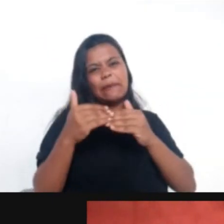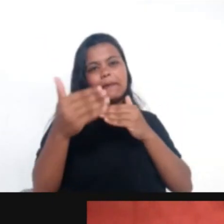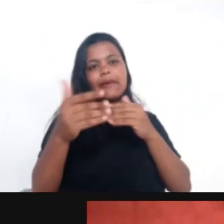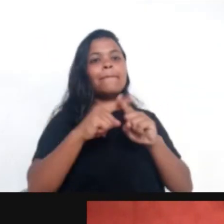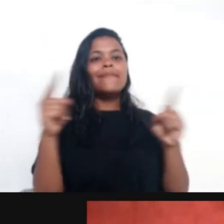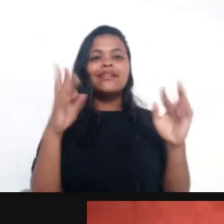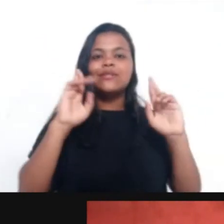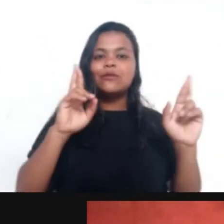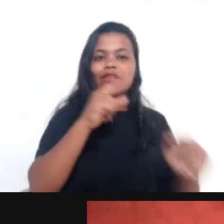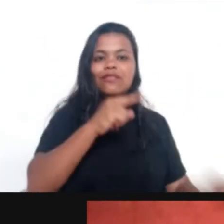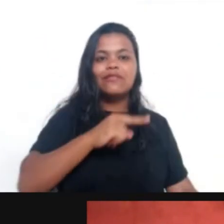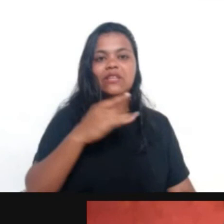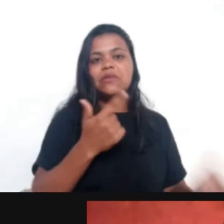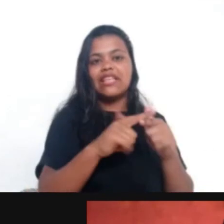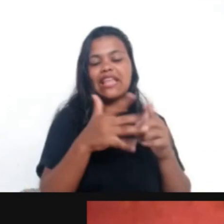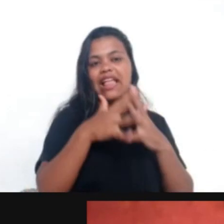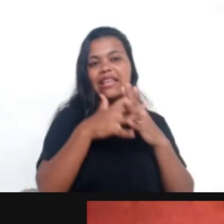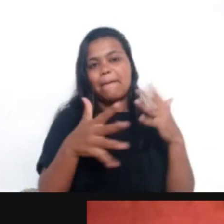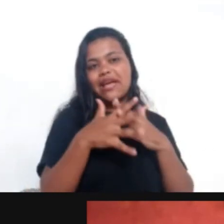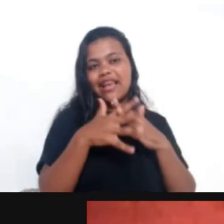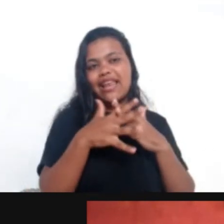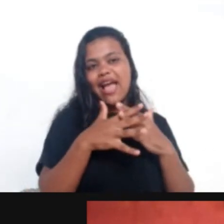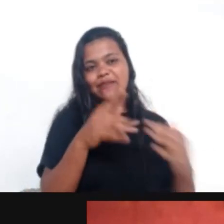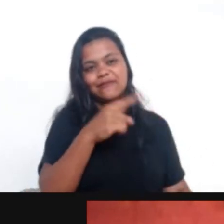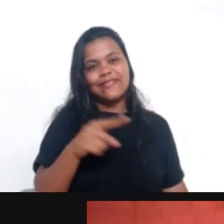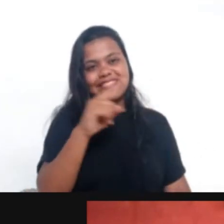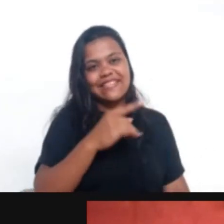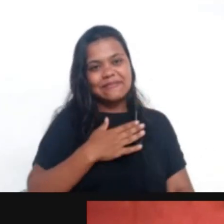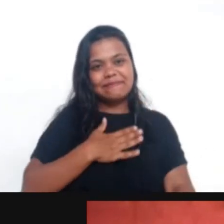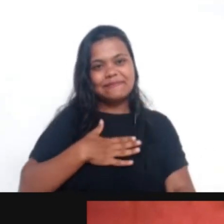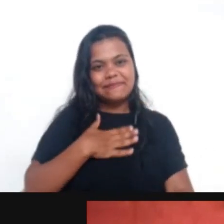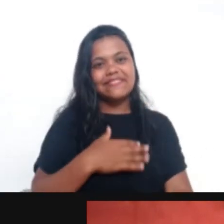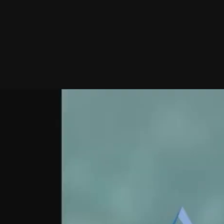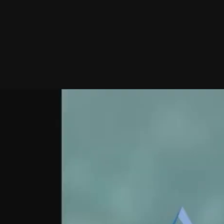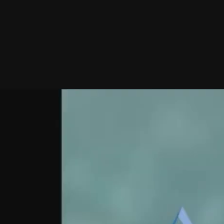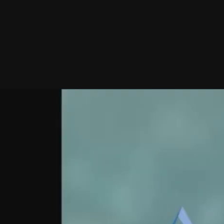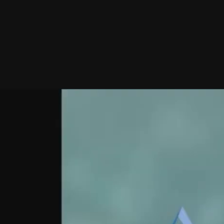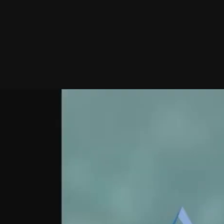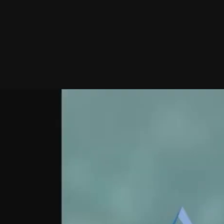não ter atrapalhado o andamento, que era muito... Agradecemos. Muito poder falar.